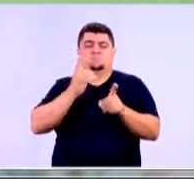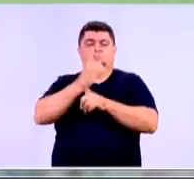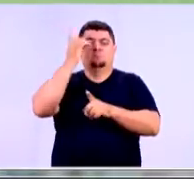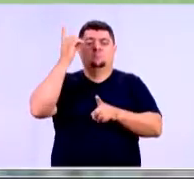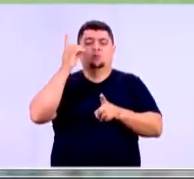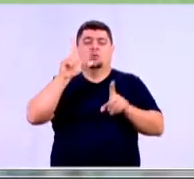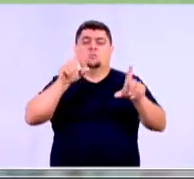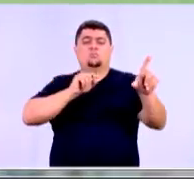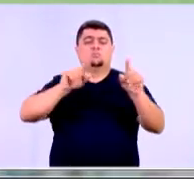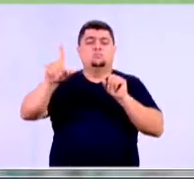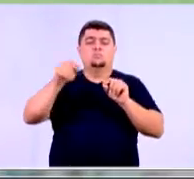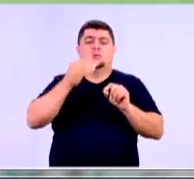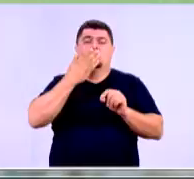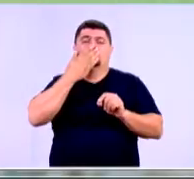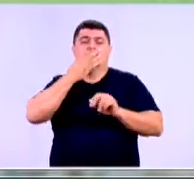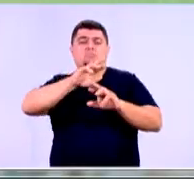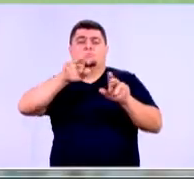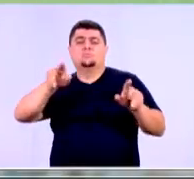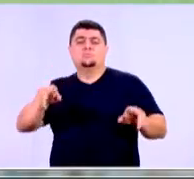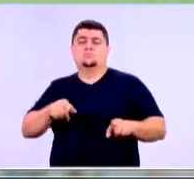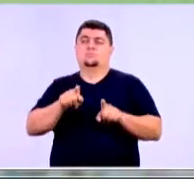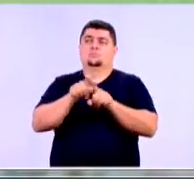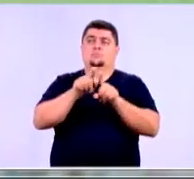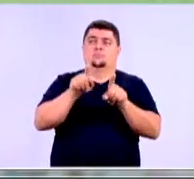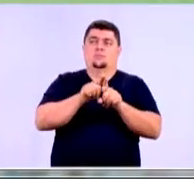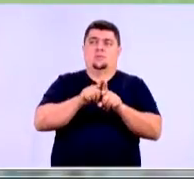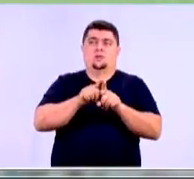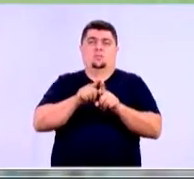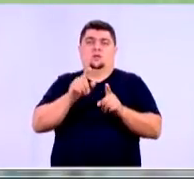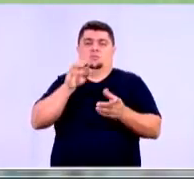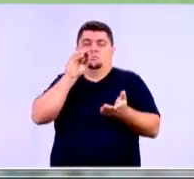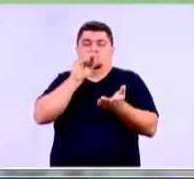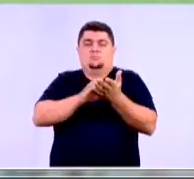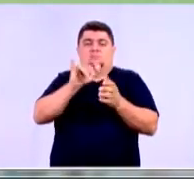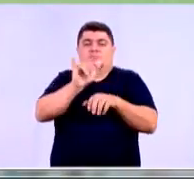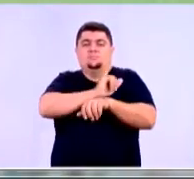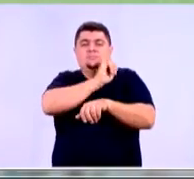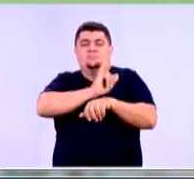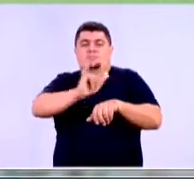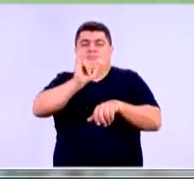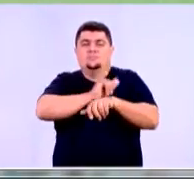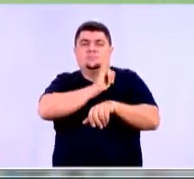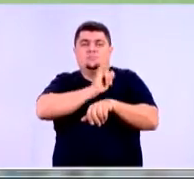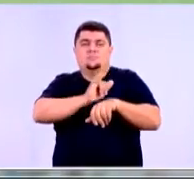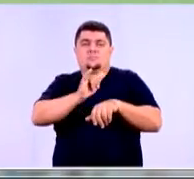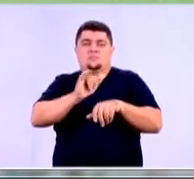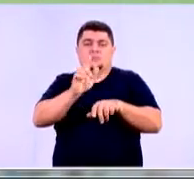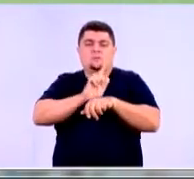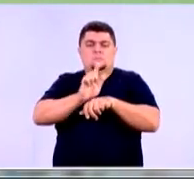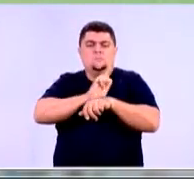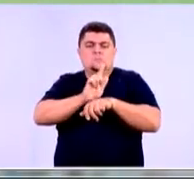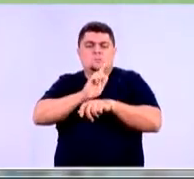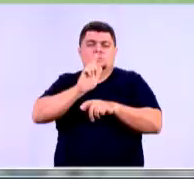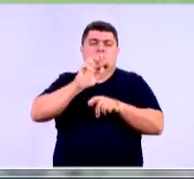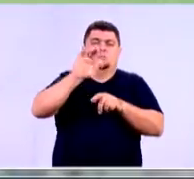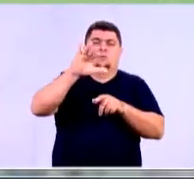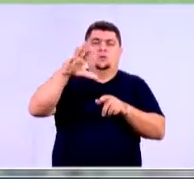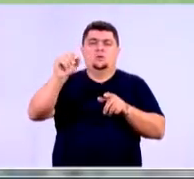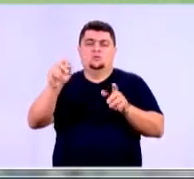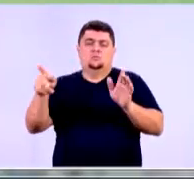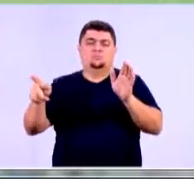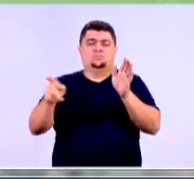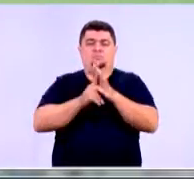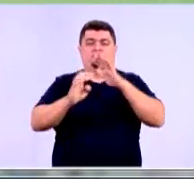classificar a exposição ao risco e também, né, claro que é muito importante, implementar uma estratégia de gerenciamento de risco